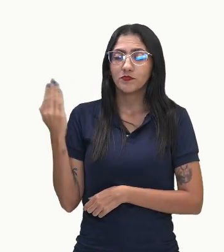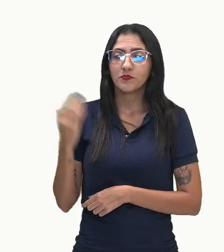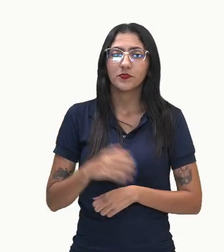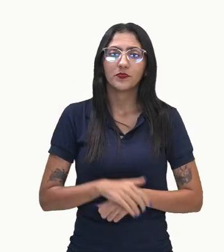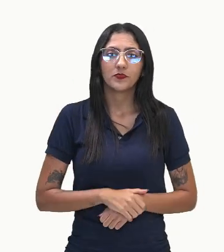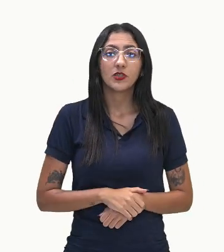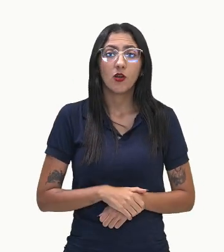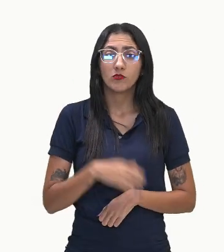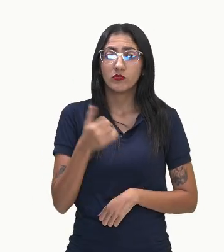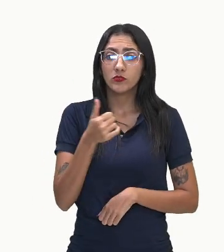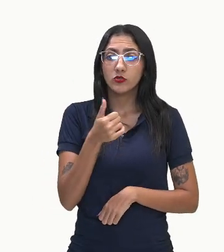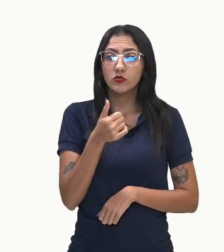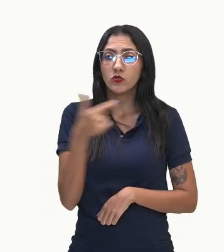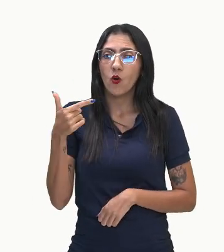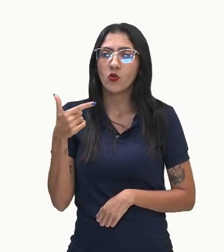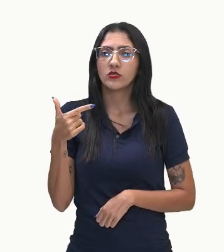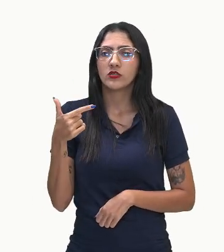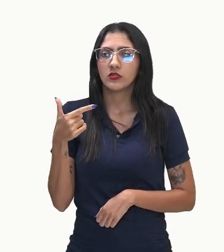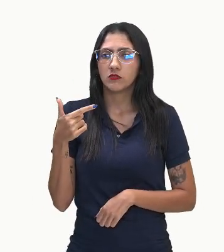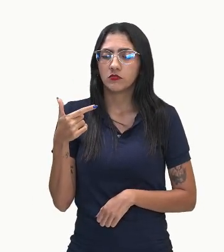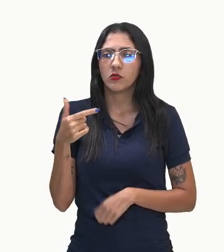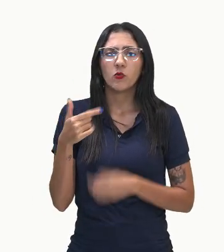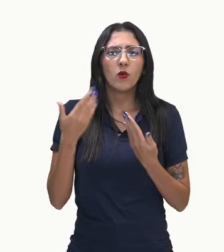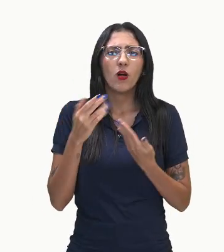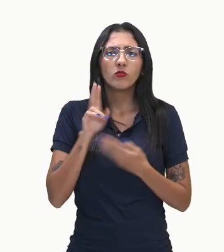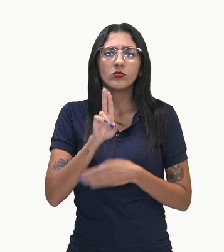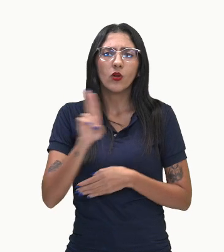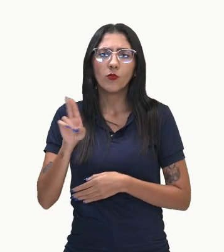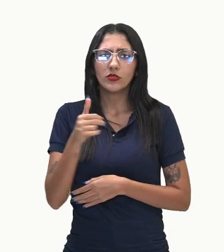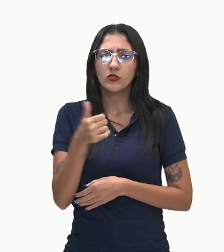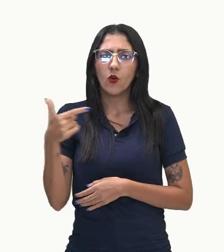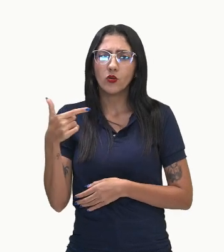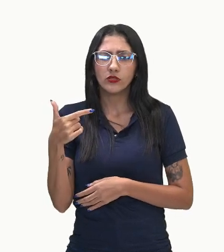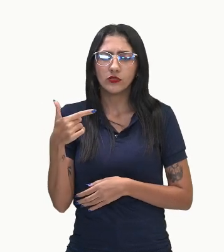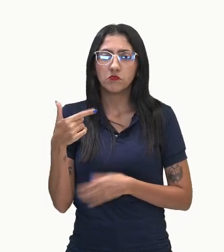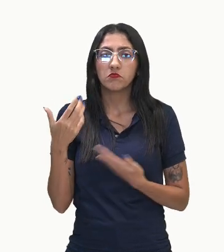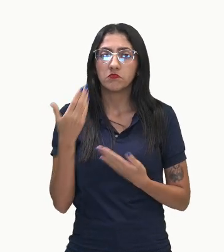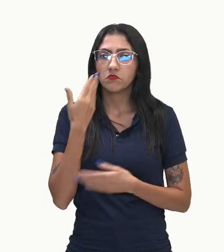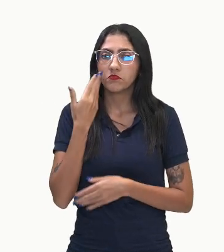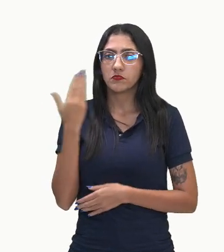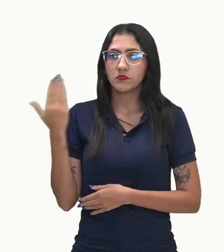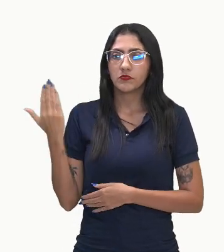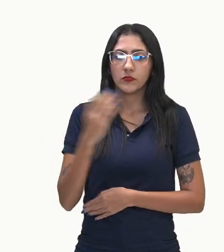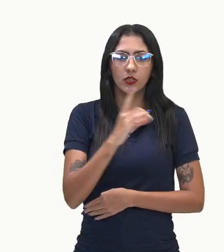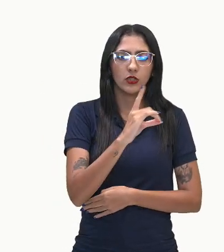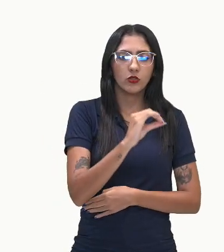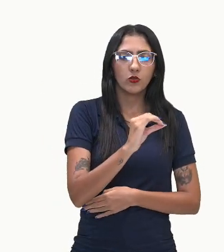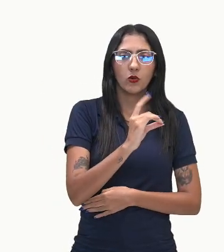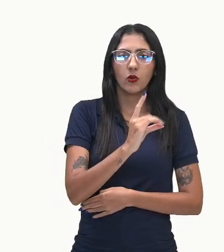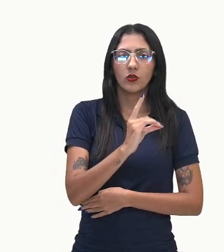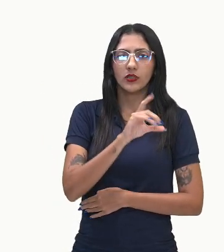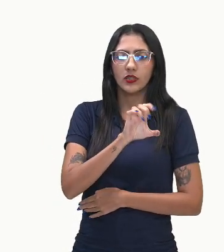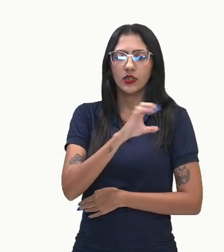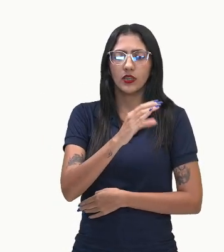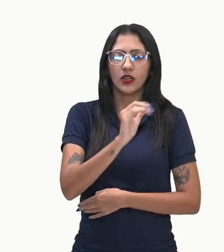quando tem 12 vértices e 12 lados. Então, dodecágono. Então,